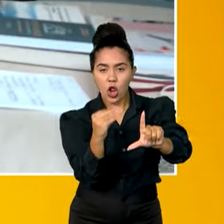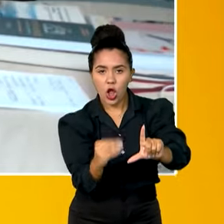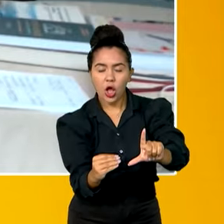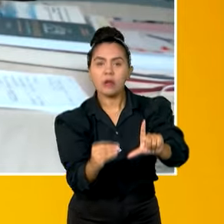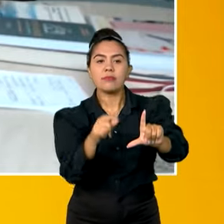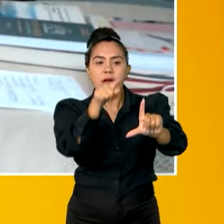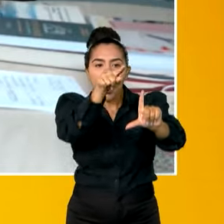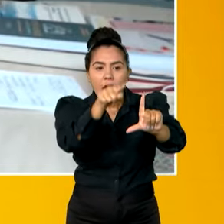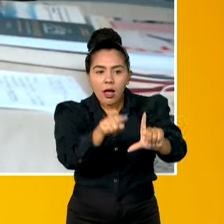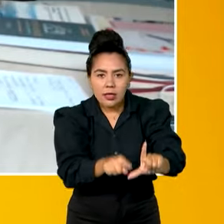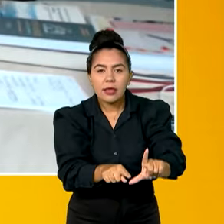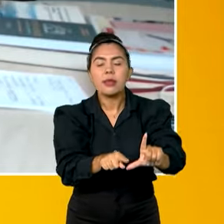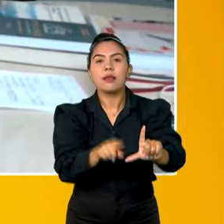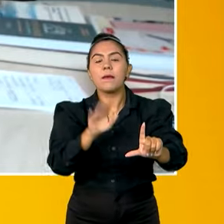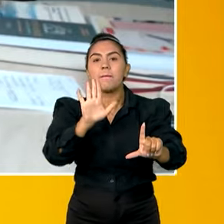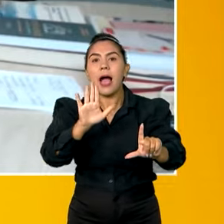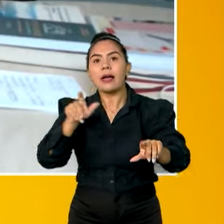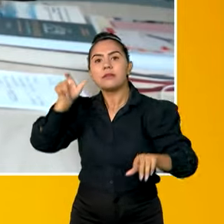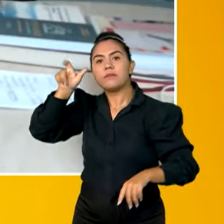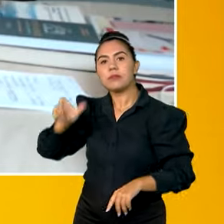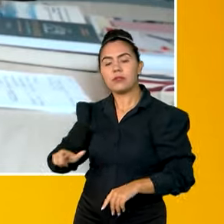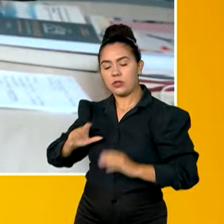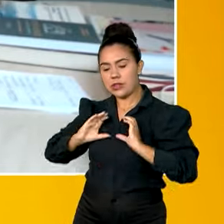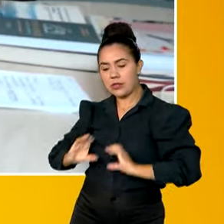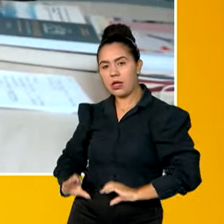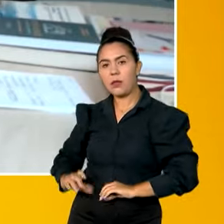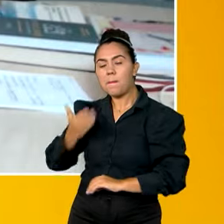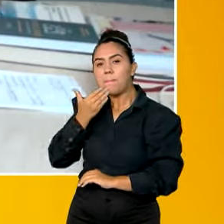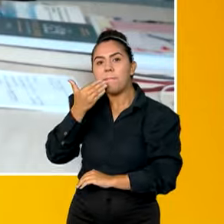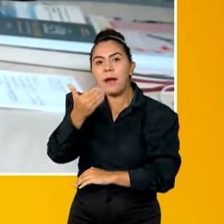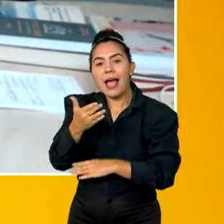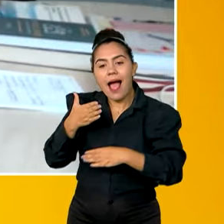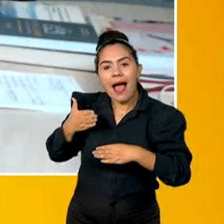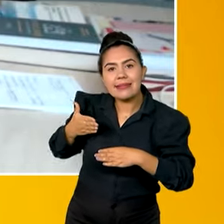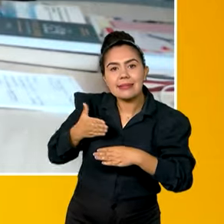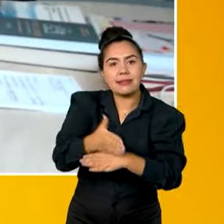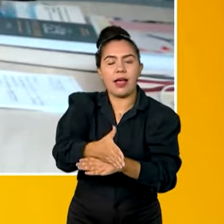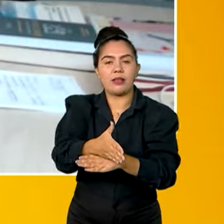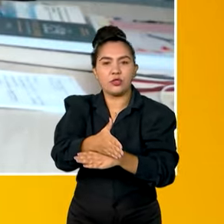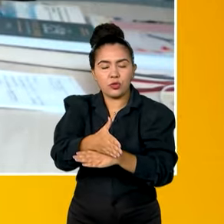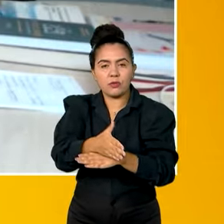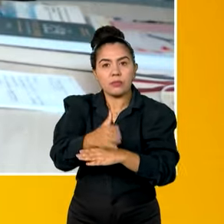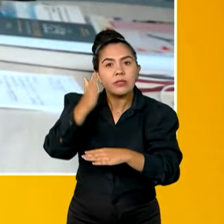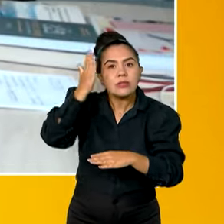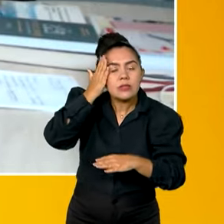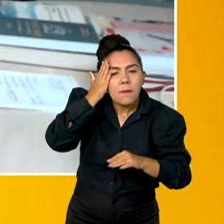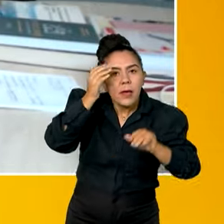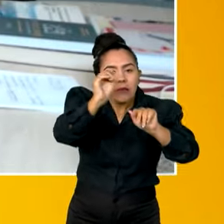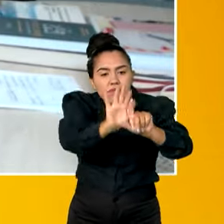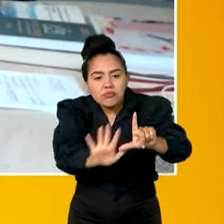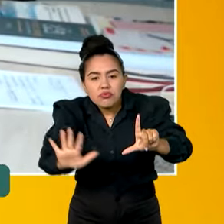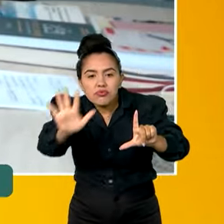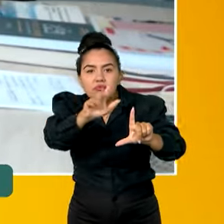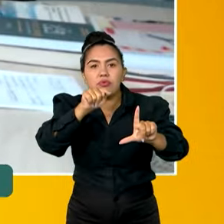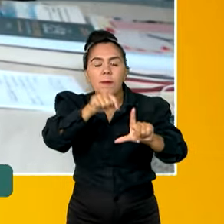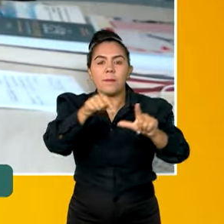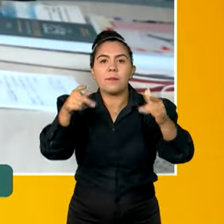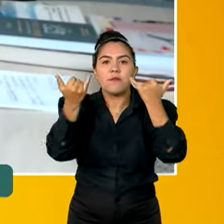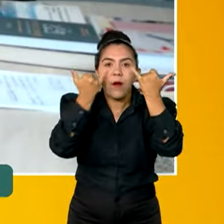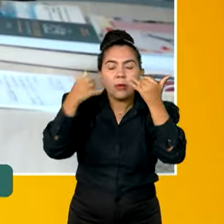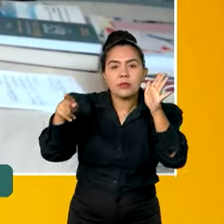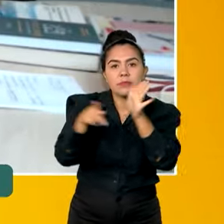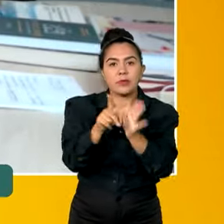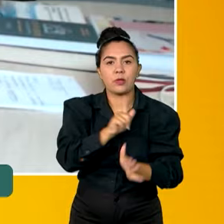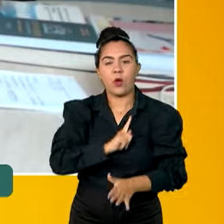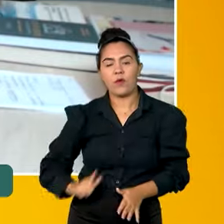pedido, né, de acesso. Então, o Portal da Transparência, por exemplo, ele é uma das ferramentas de transparência ativa do governo federal, e ela